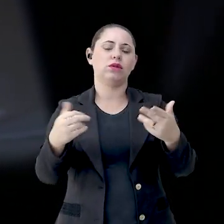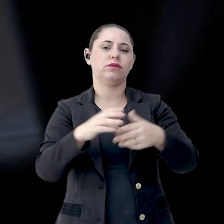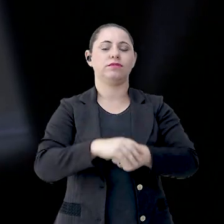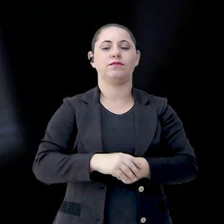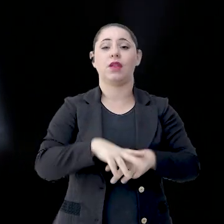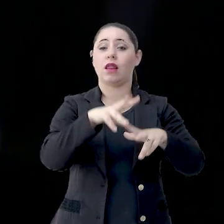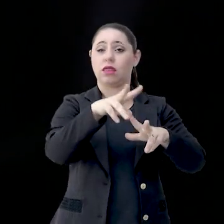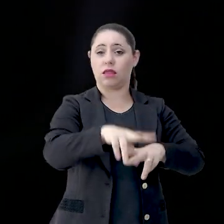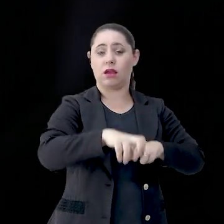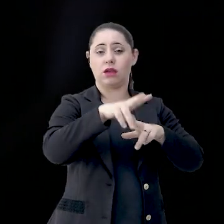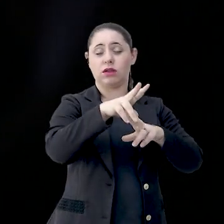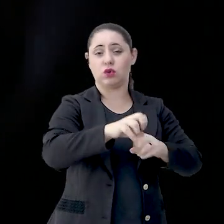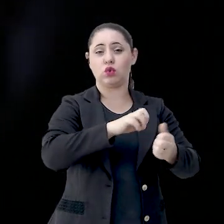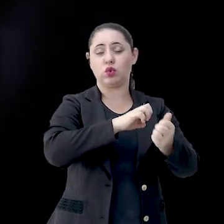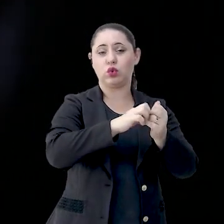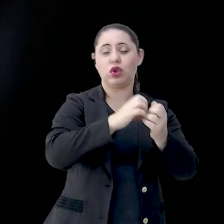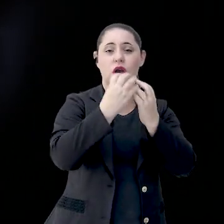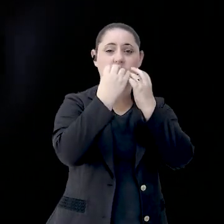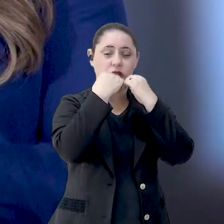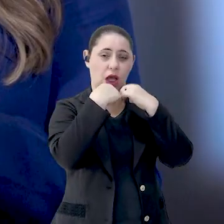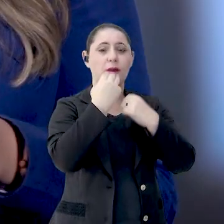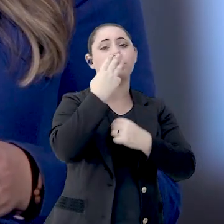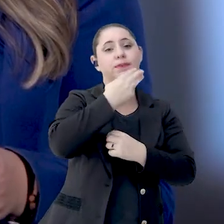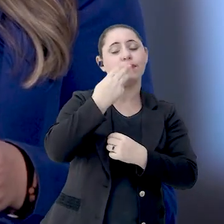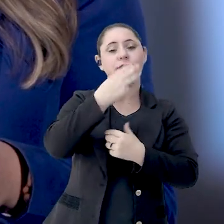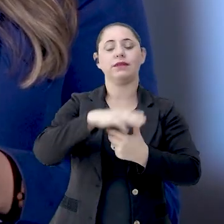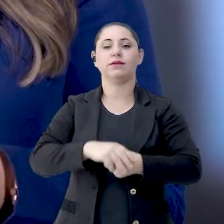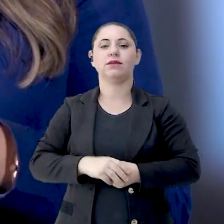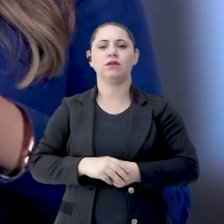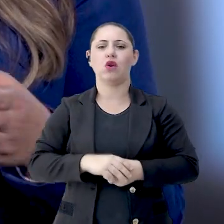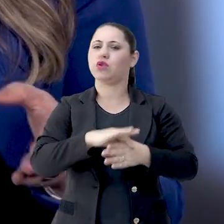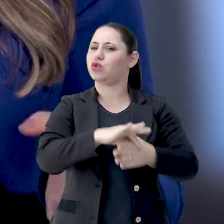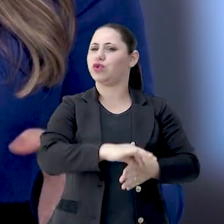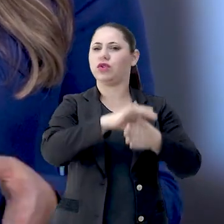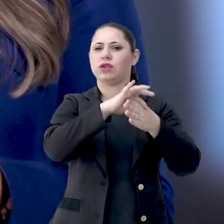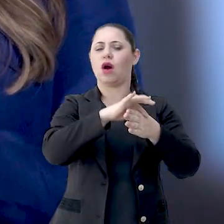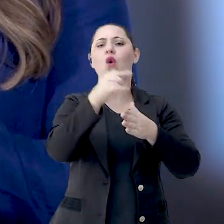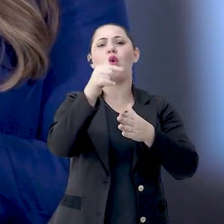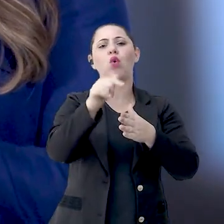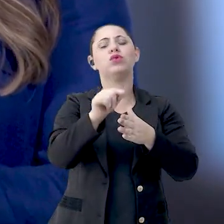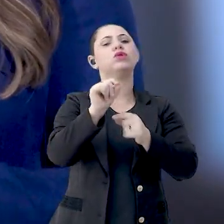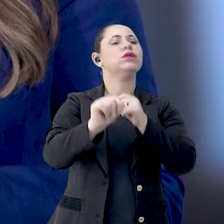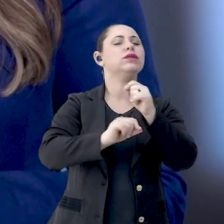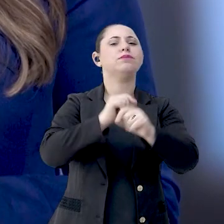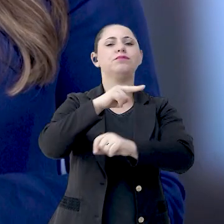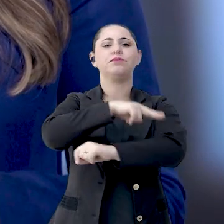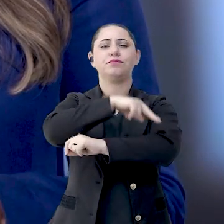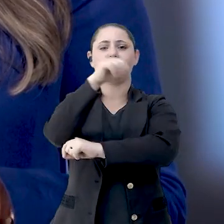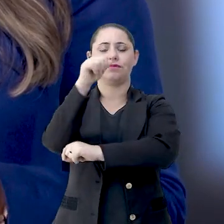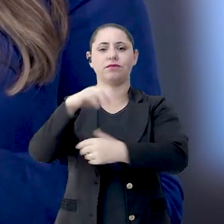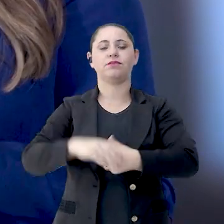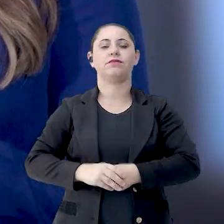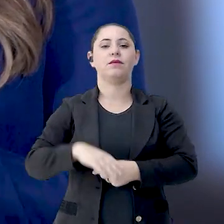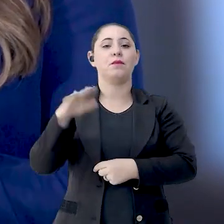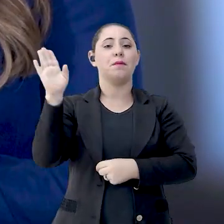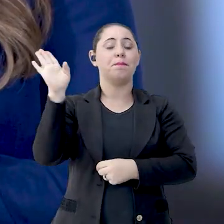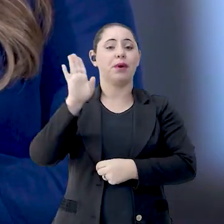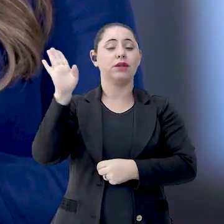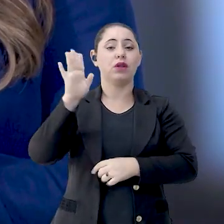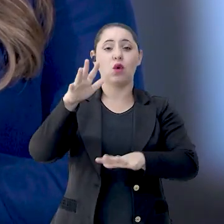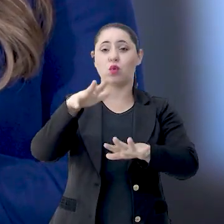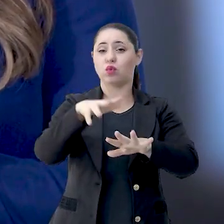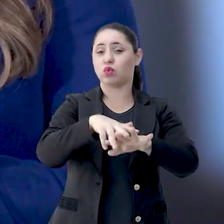municípios, juntos com Dois Irmãos do Buriti e Terenos, encontram na avicultura de corte outro